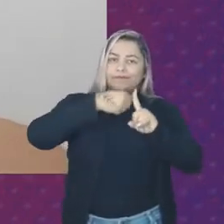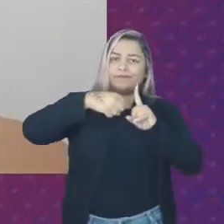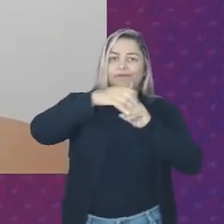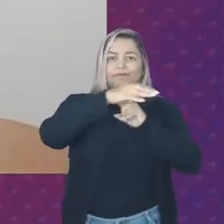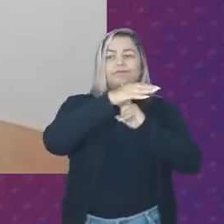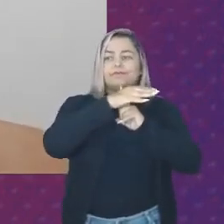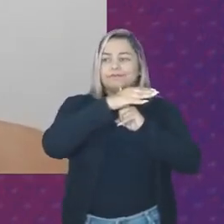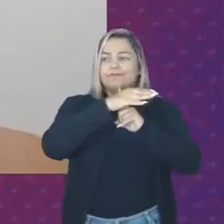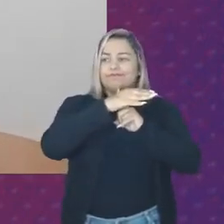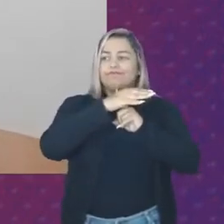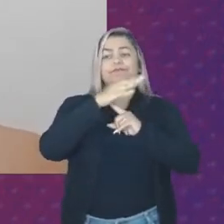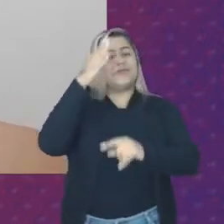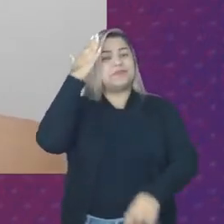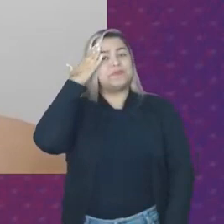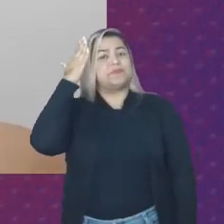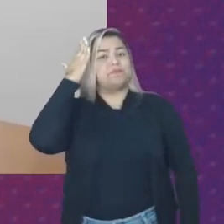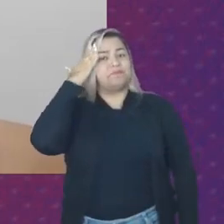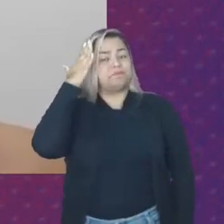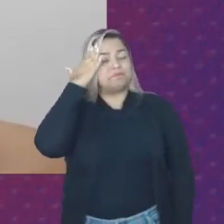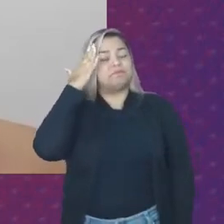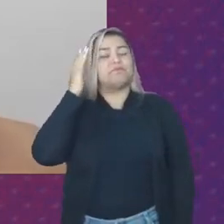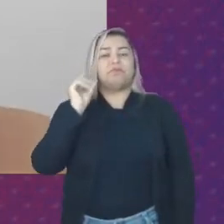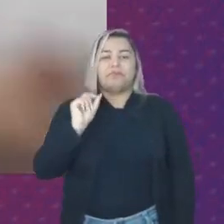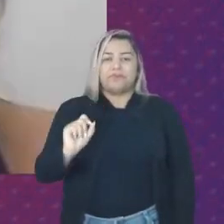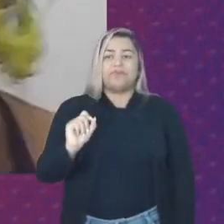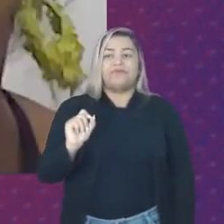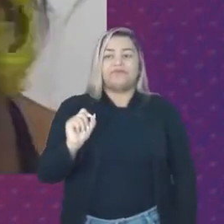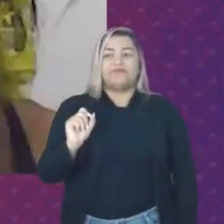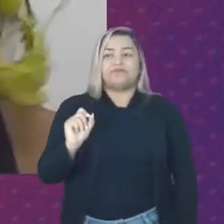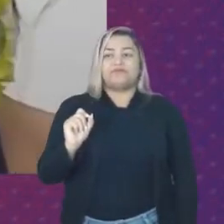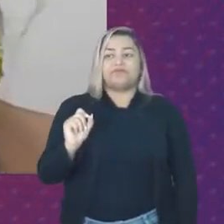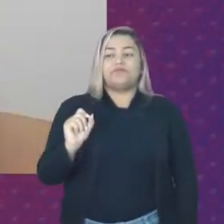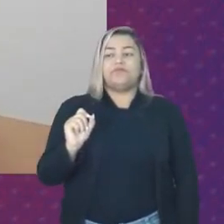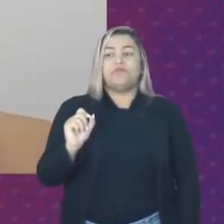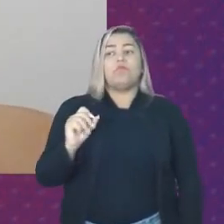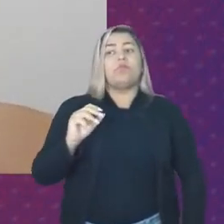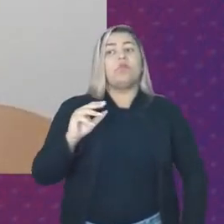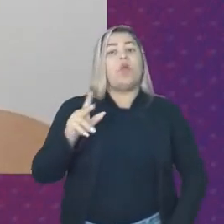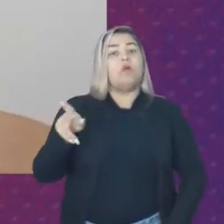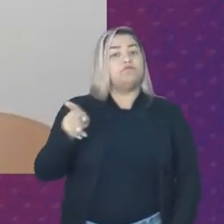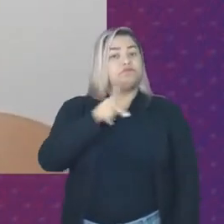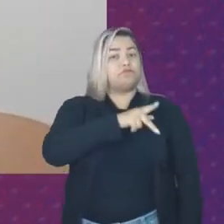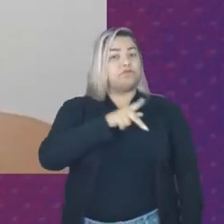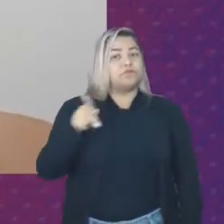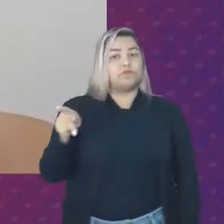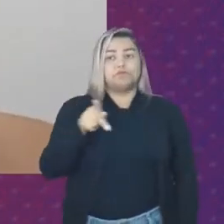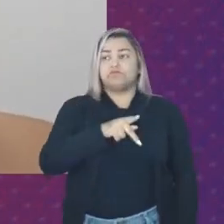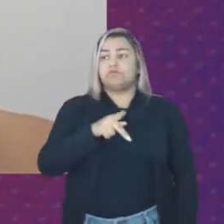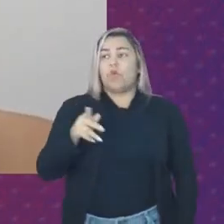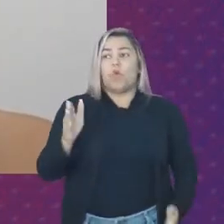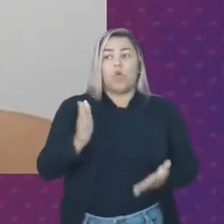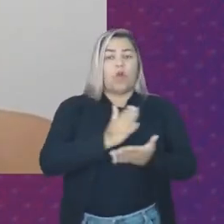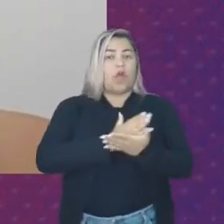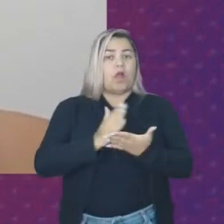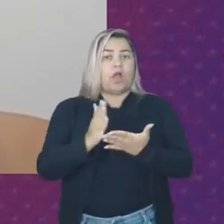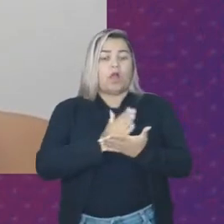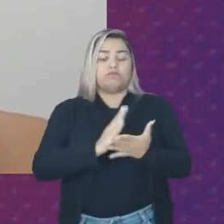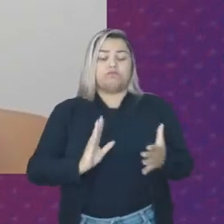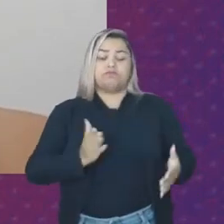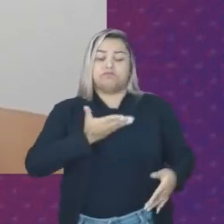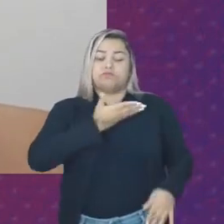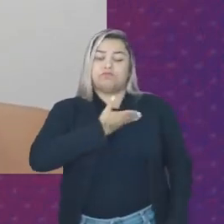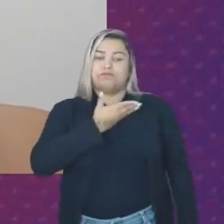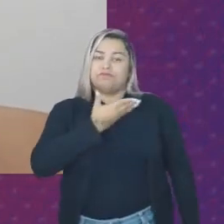Então, esse sábio caberia muito bem, por exemplo, aí para uma professora ou para alguma companheira que está